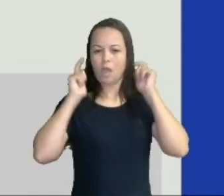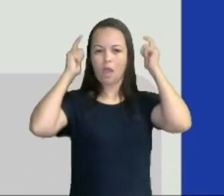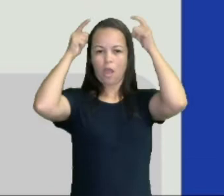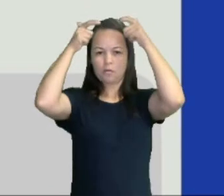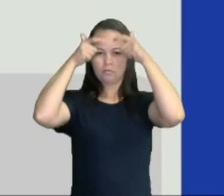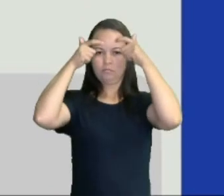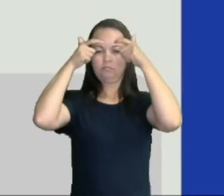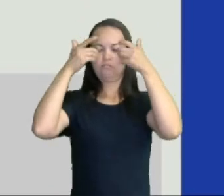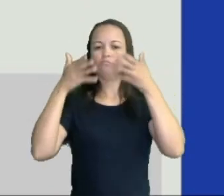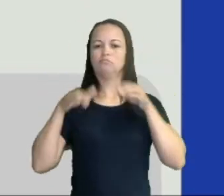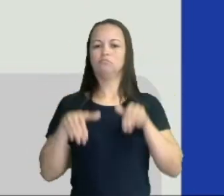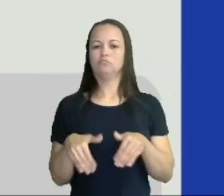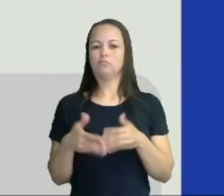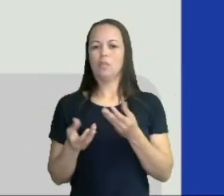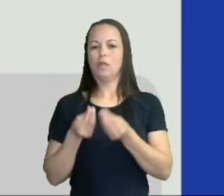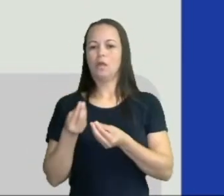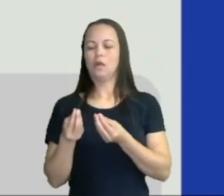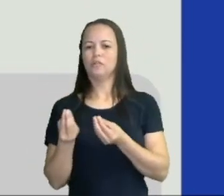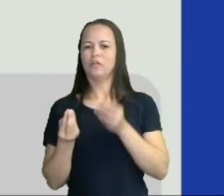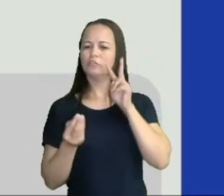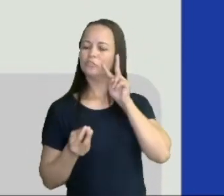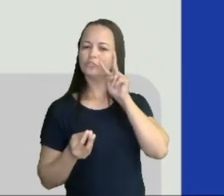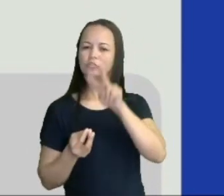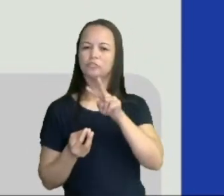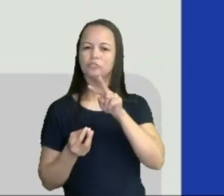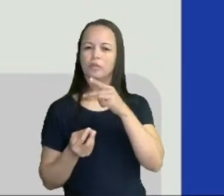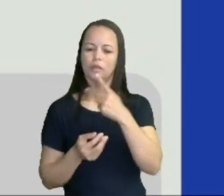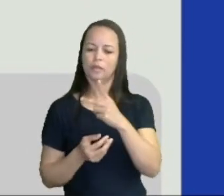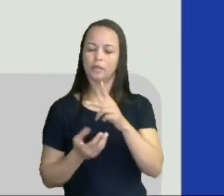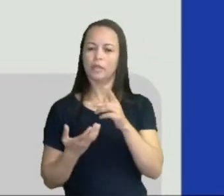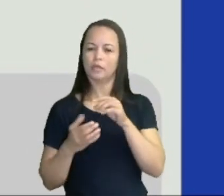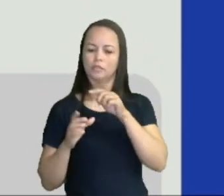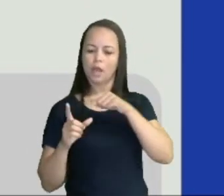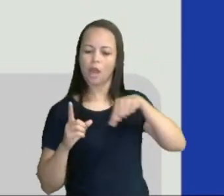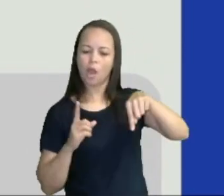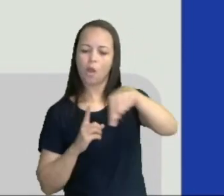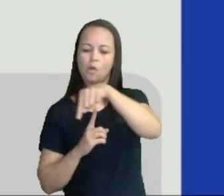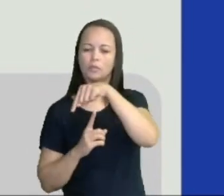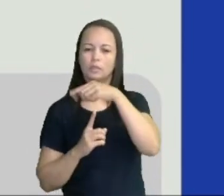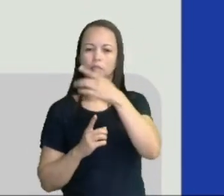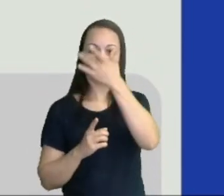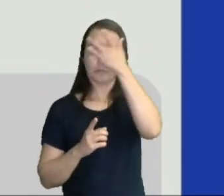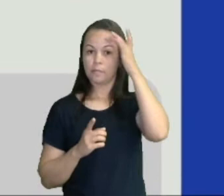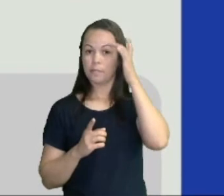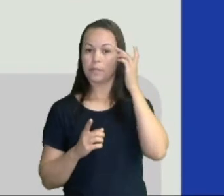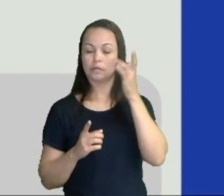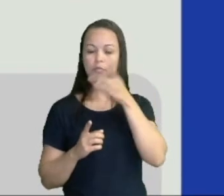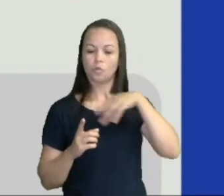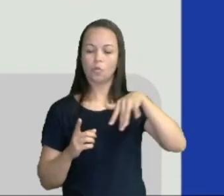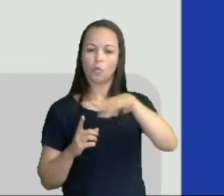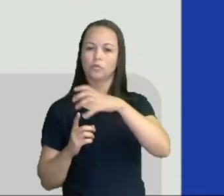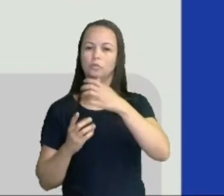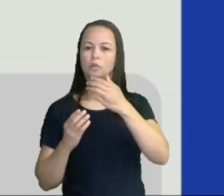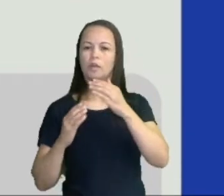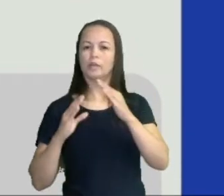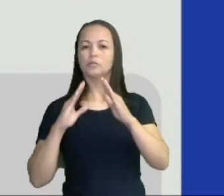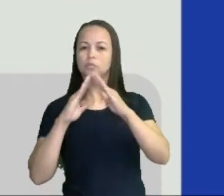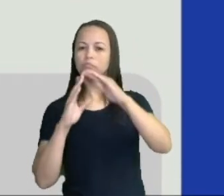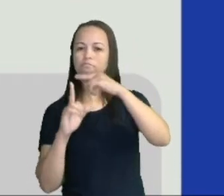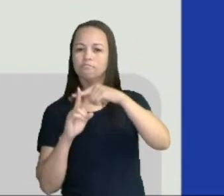a gente vê que ele está rodeado de pessoas do clero, da igreja. E